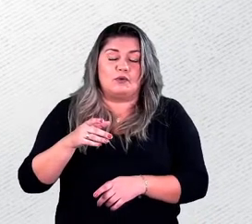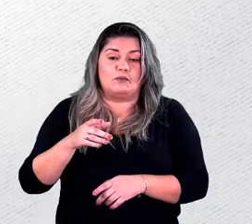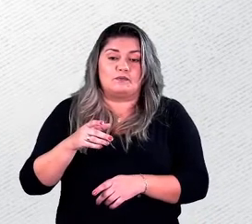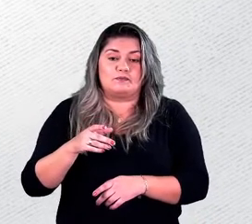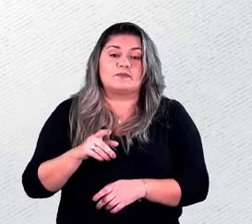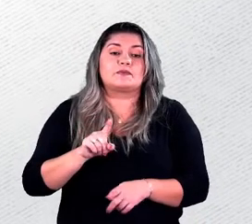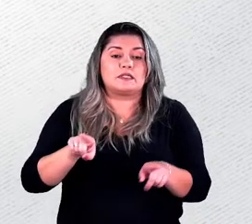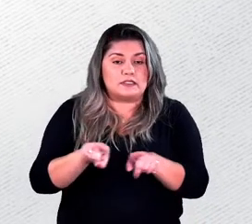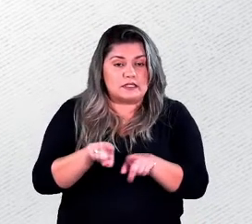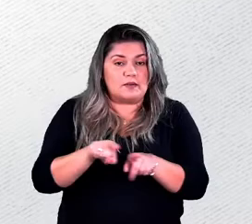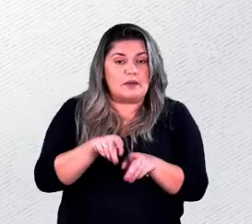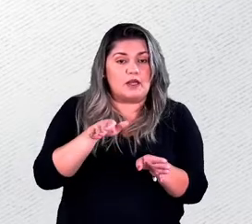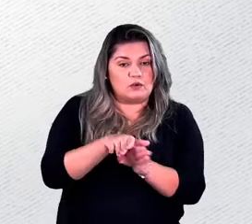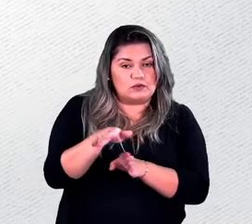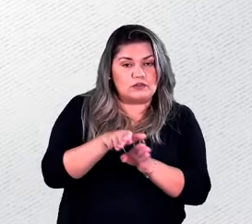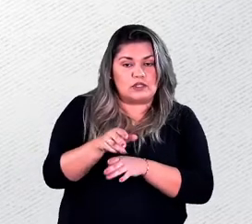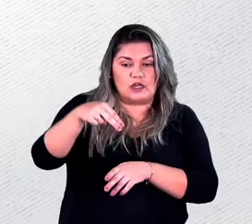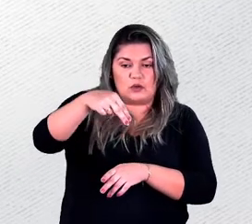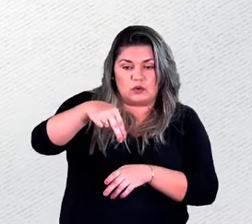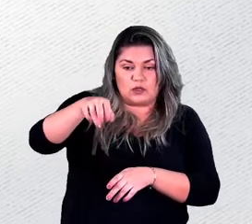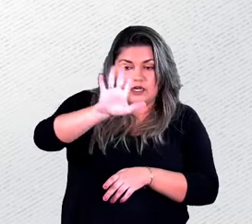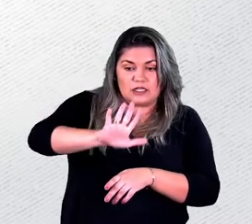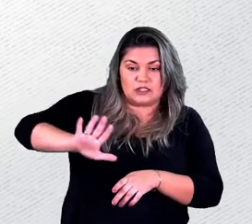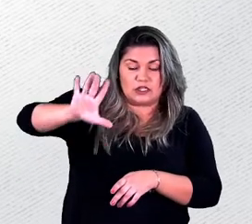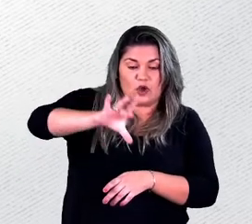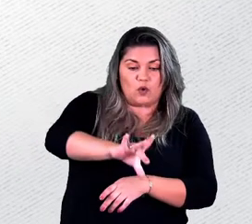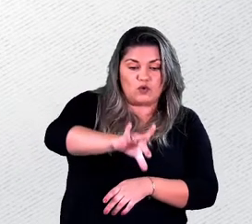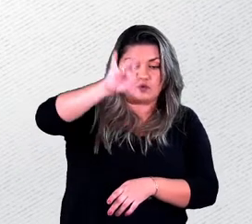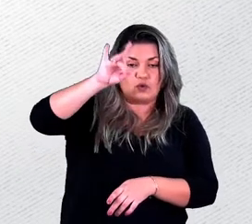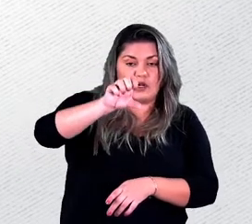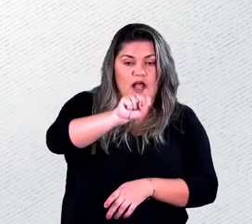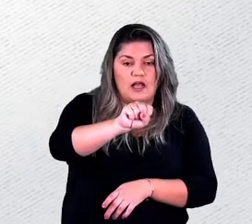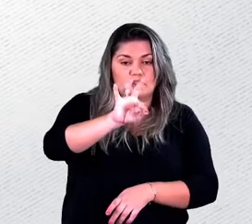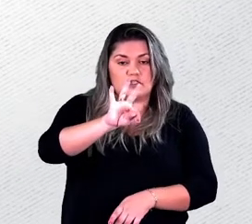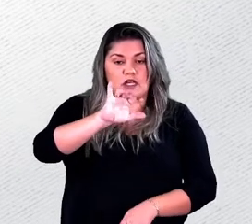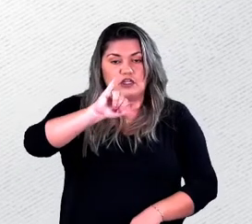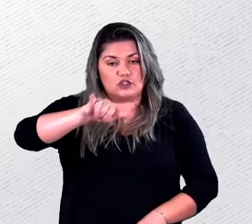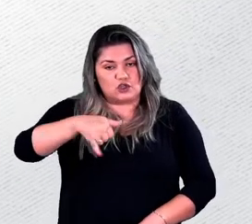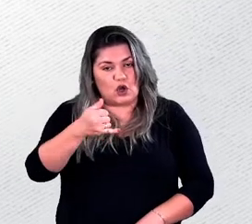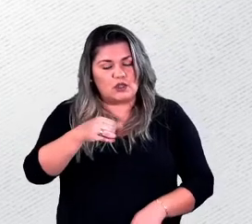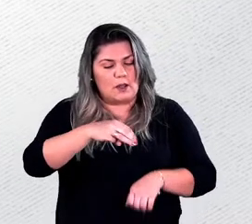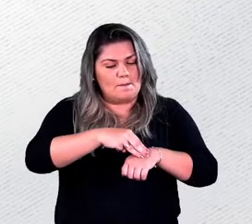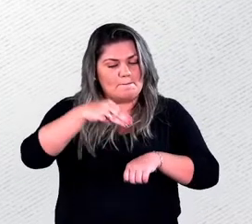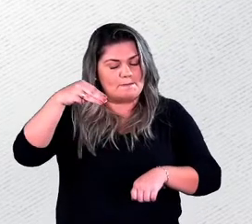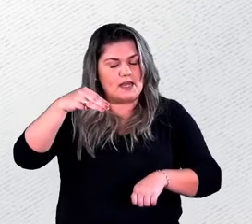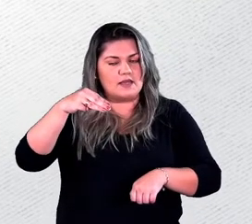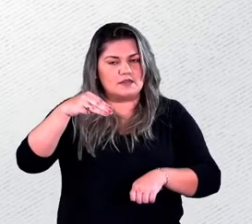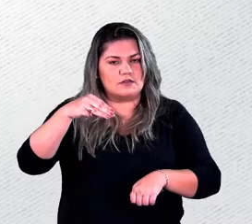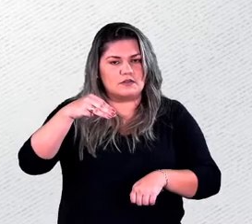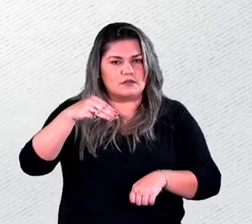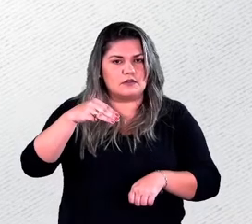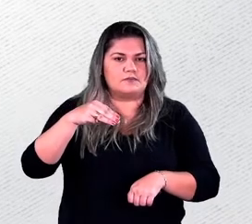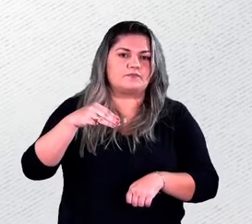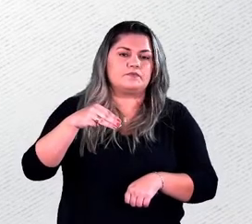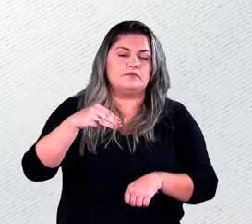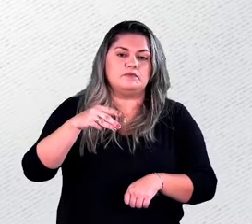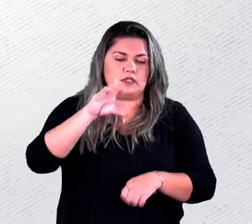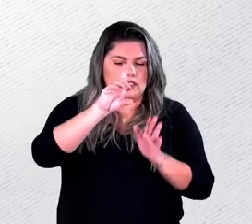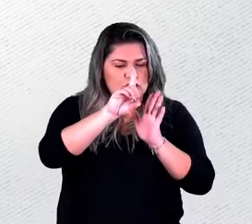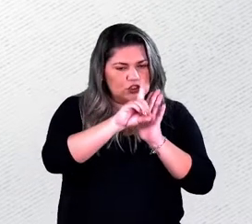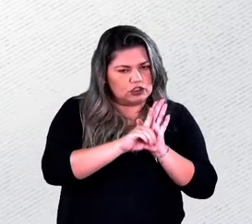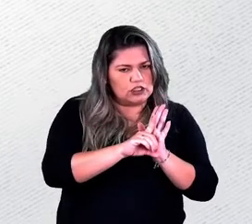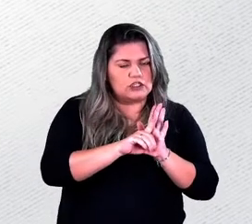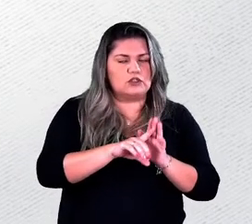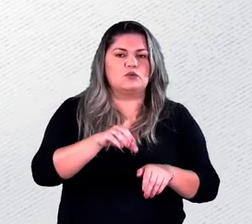Conselheiro Nacional escolhido pelo STJ mestre em direito pela fadisp pela sanfona e ver se ele doutor em direito